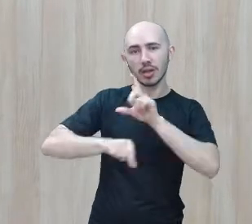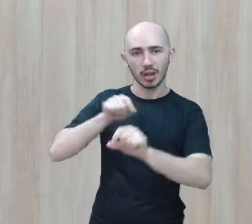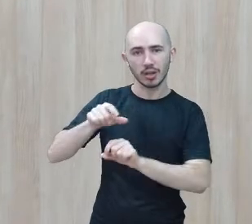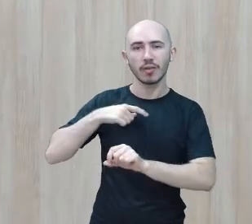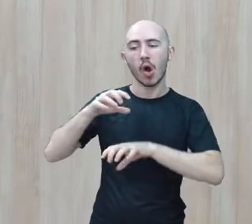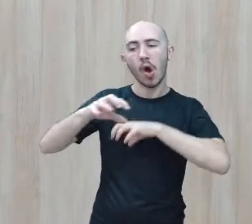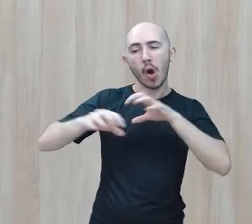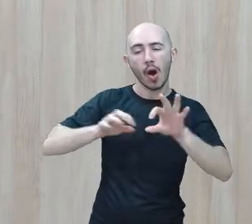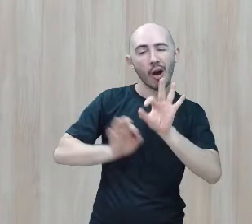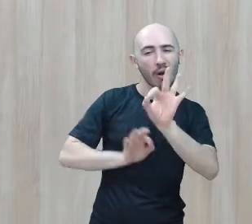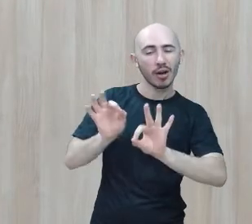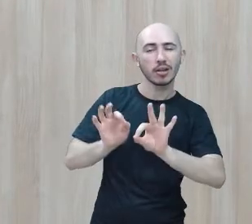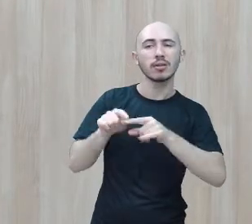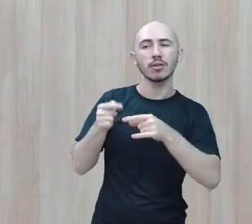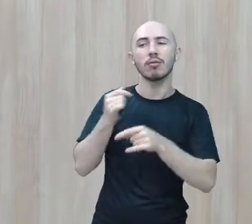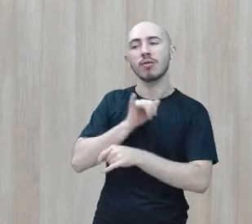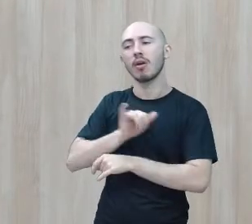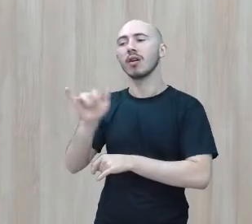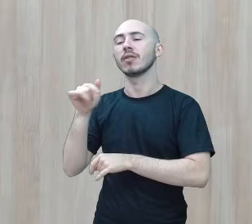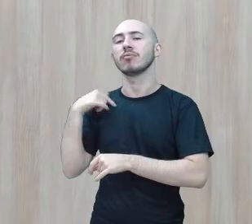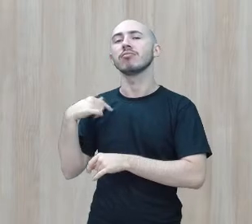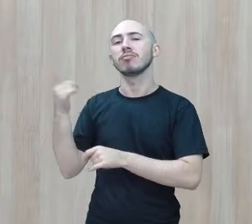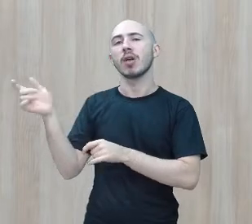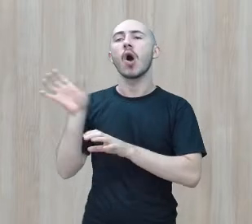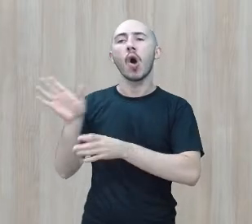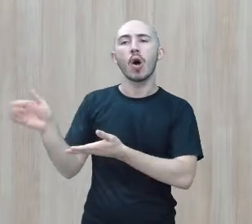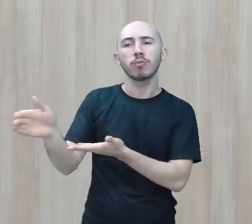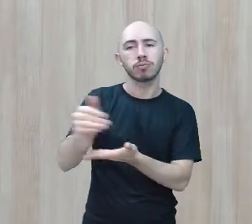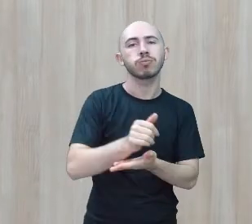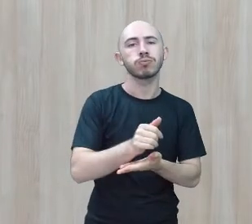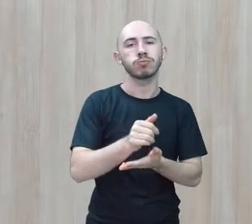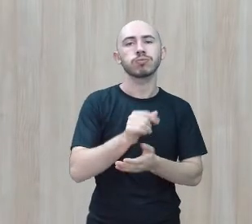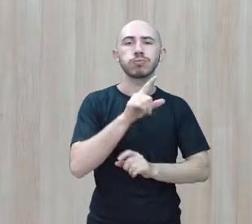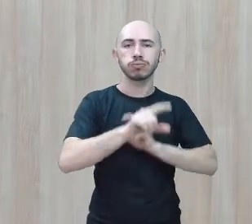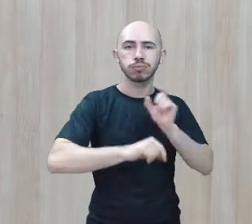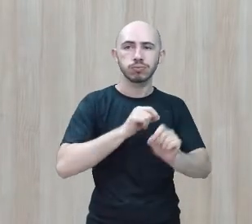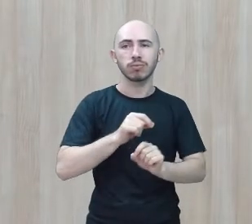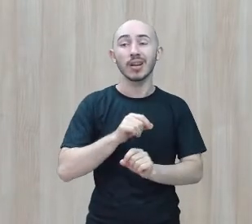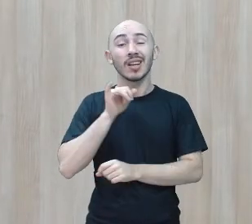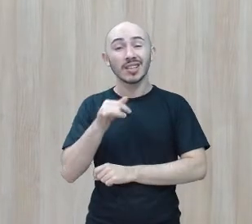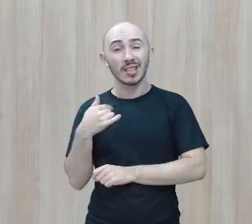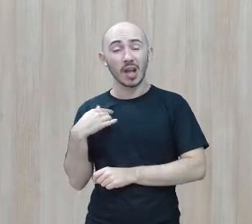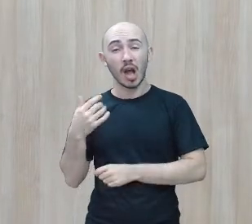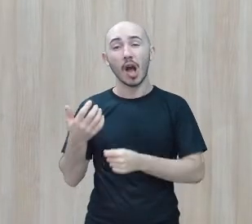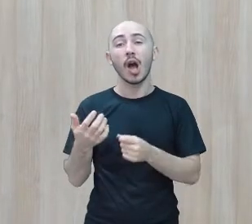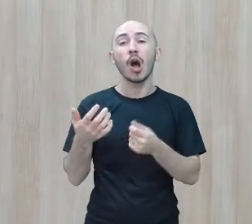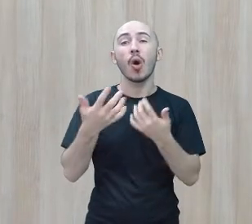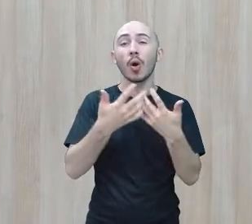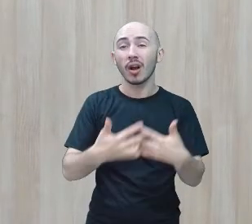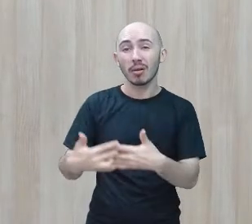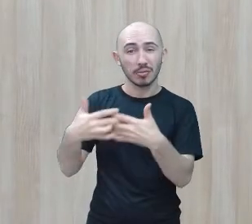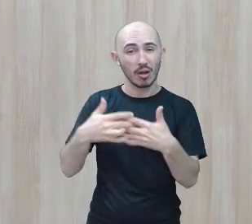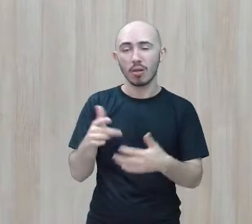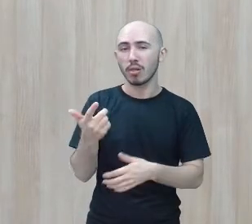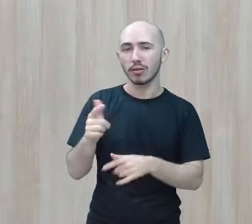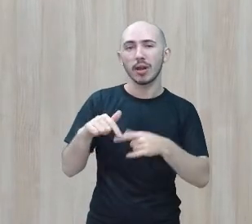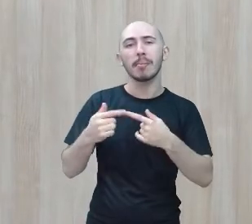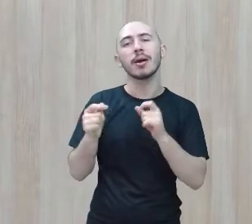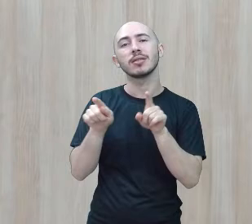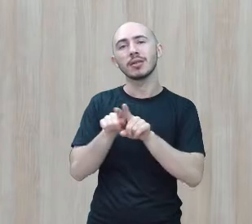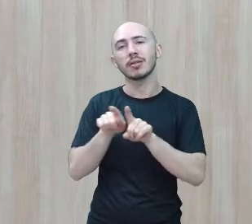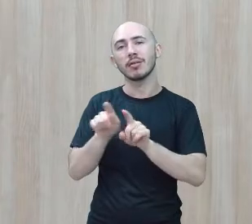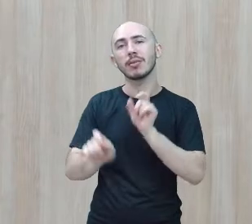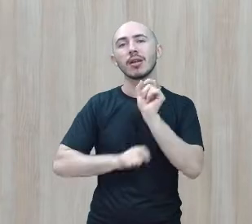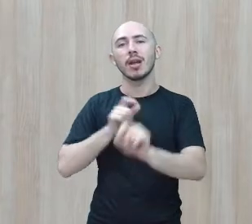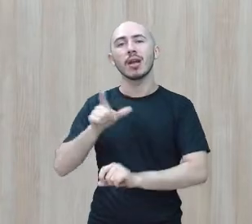juntar. Mas, se não passa o caminhão coletor, passa os nossos grandes ajudantes, que são